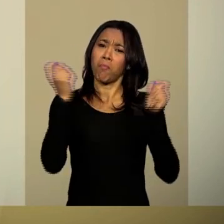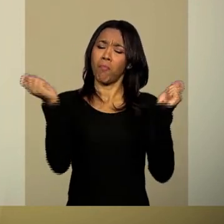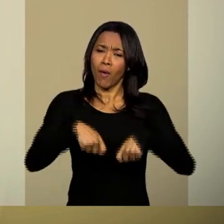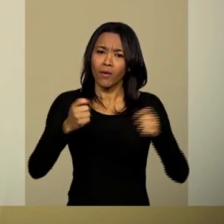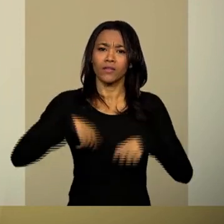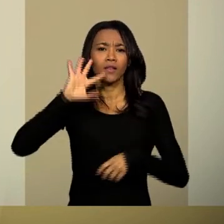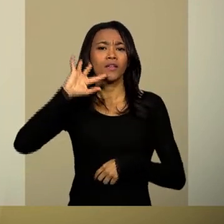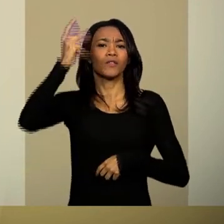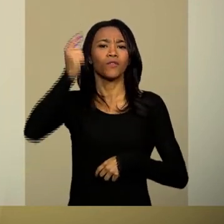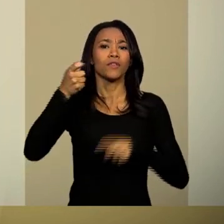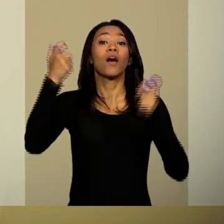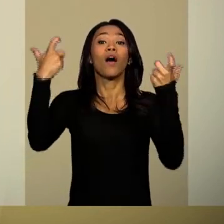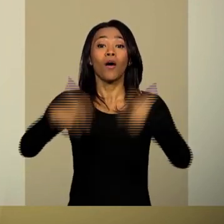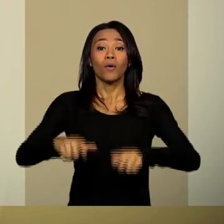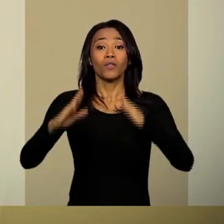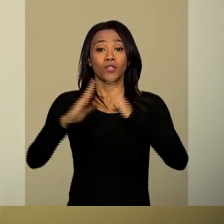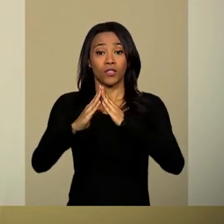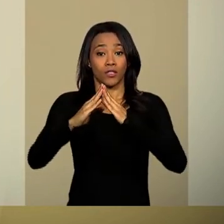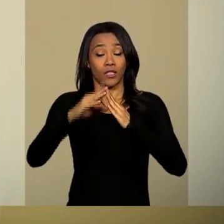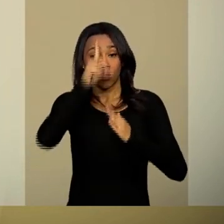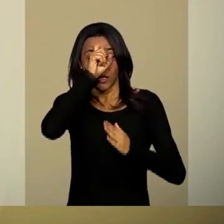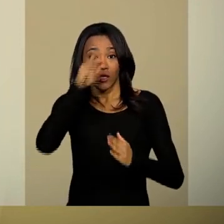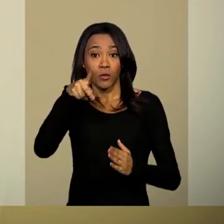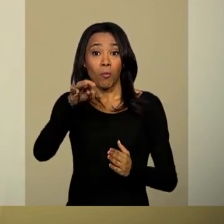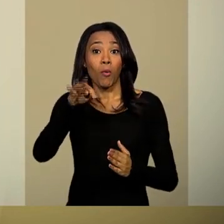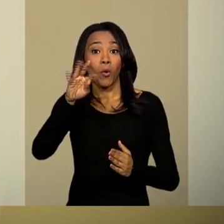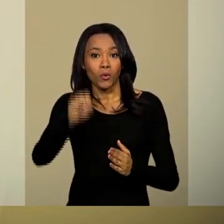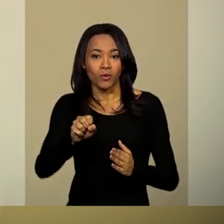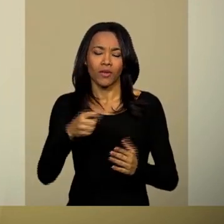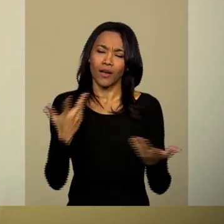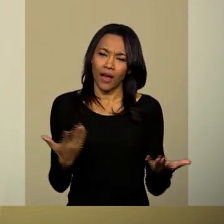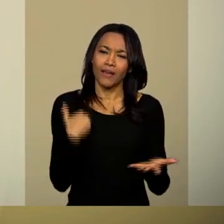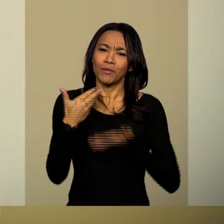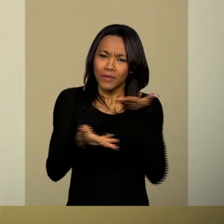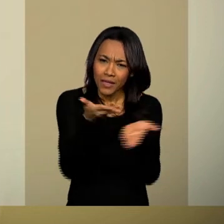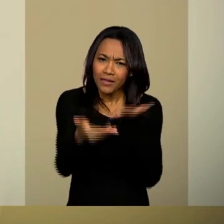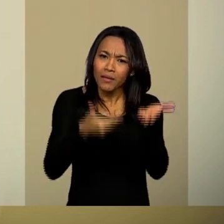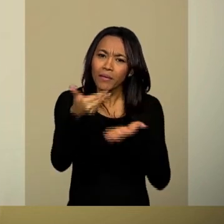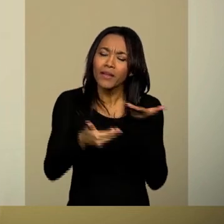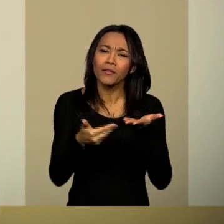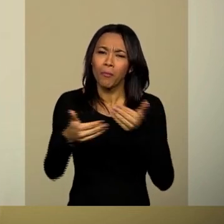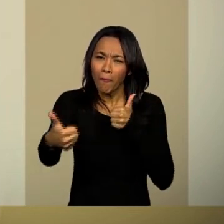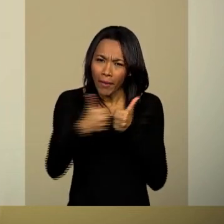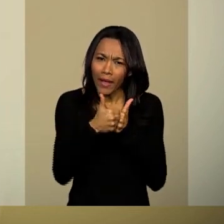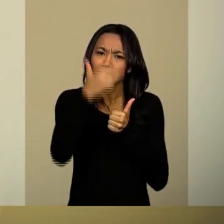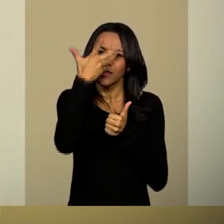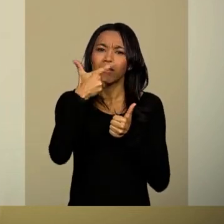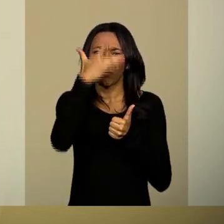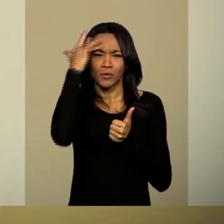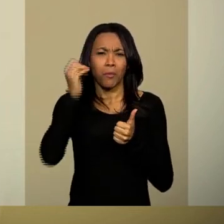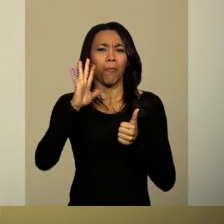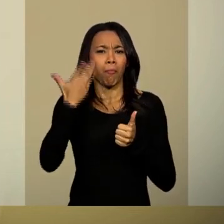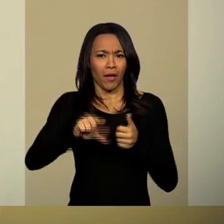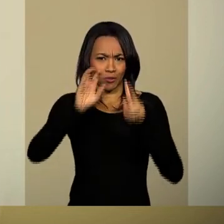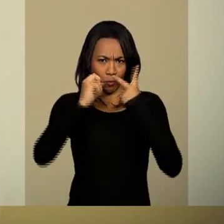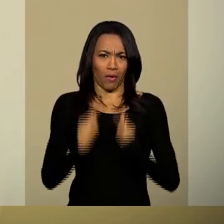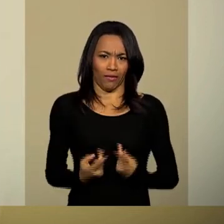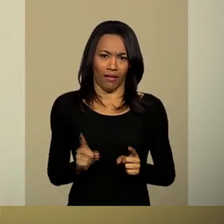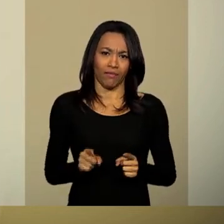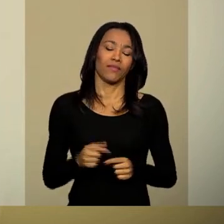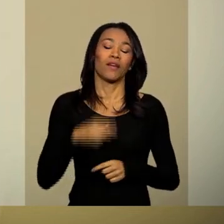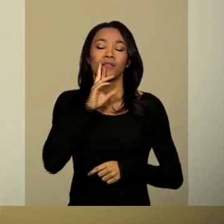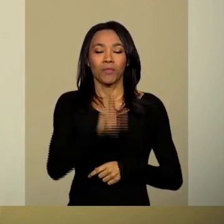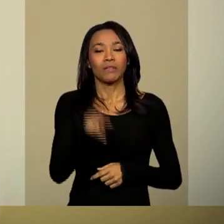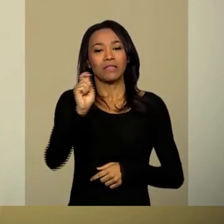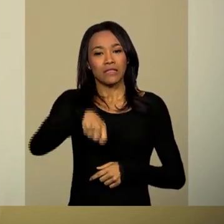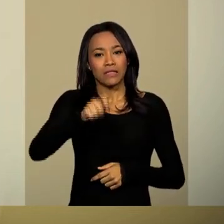e é resolvida nos postos de saúde o tratamento fica mais próximo do paciente mais humano né presidenta olha Luciano com certeza